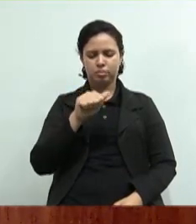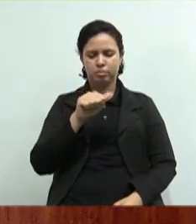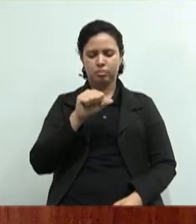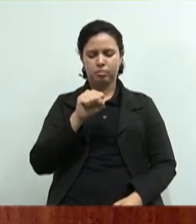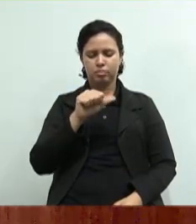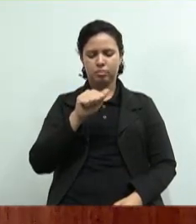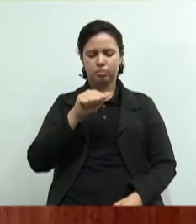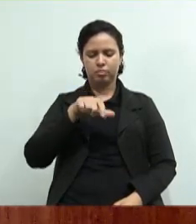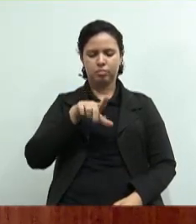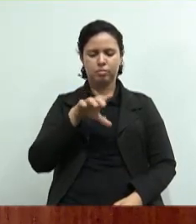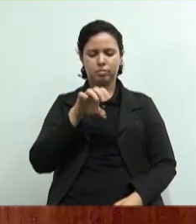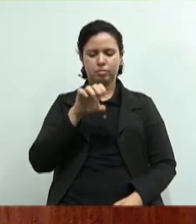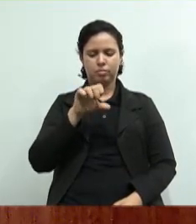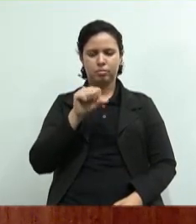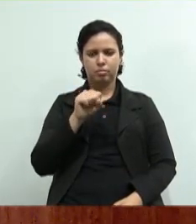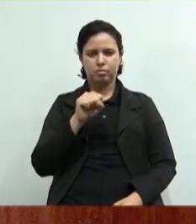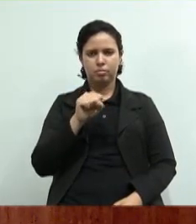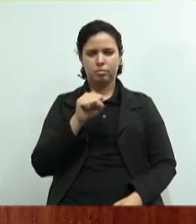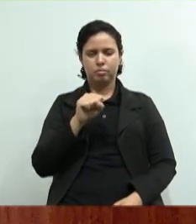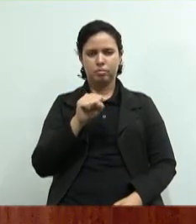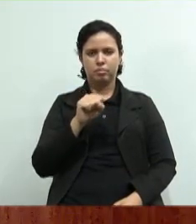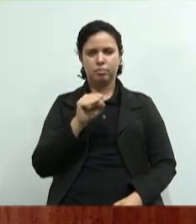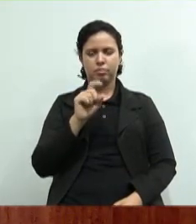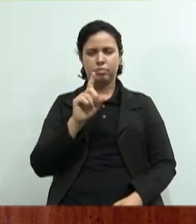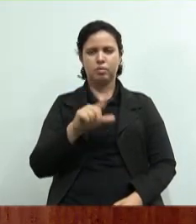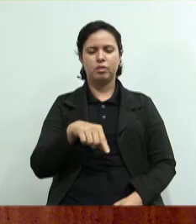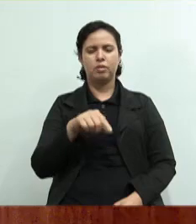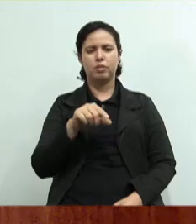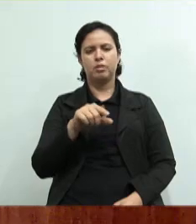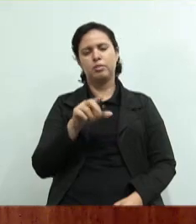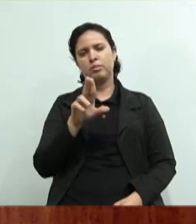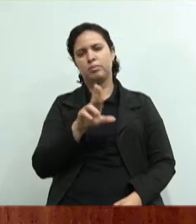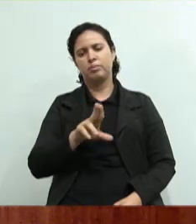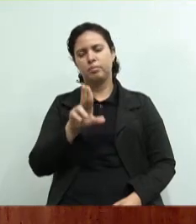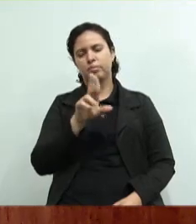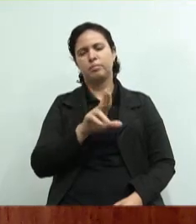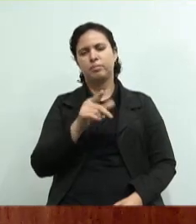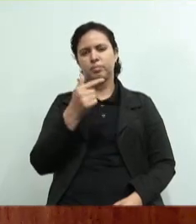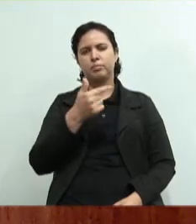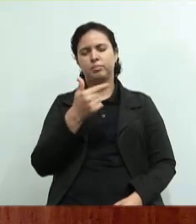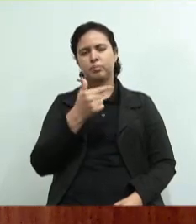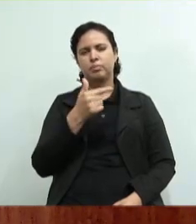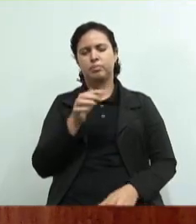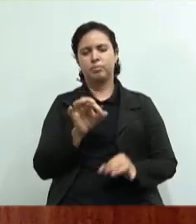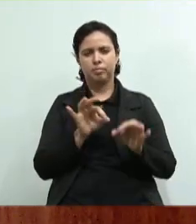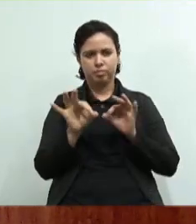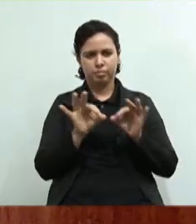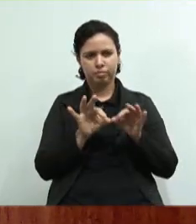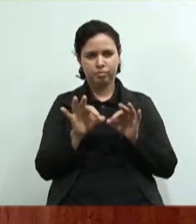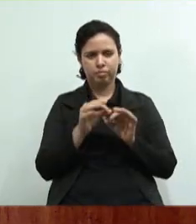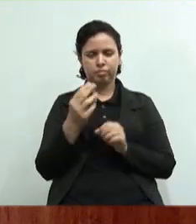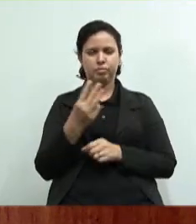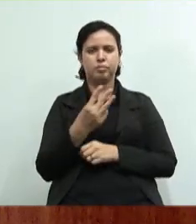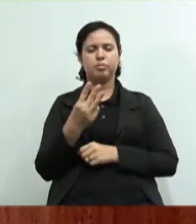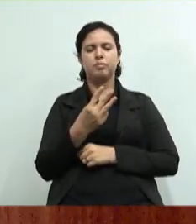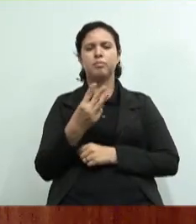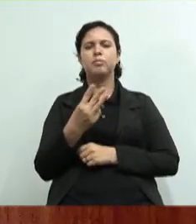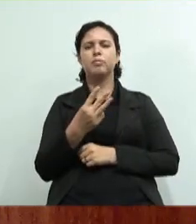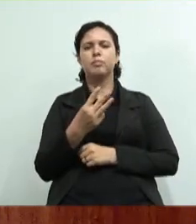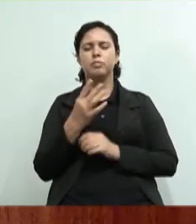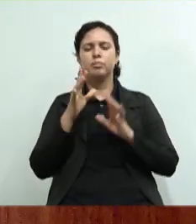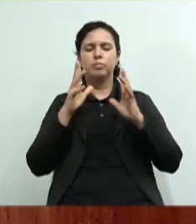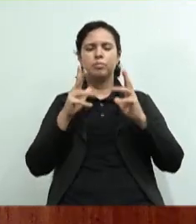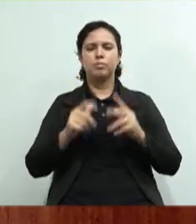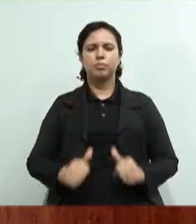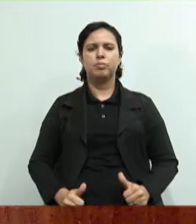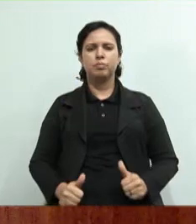O Alisson disse que o primeiro, o seire, o senso de utilização. O segundo, o senso de ordenação. O terceiro, o senso de